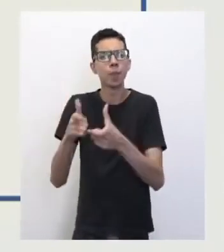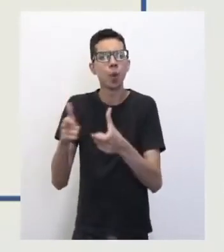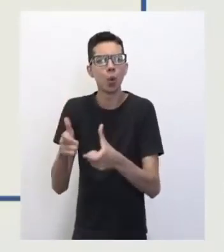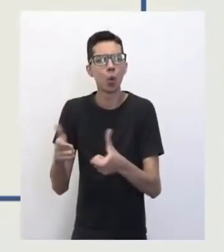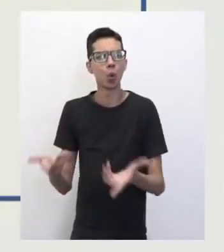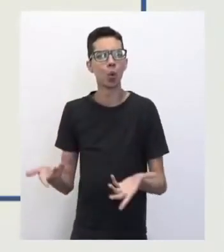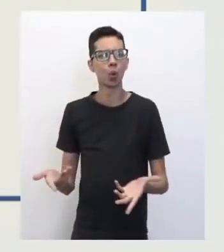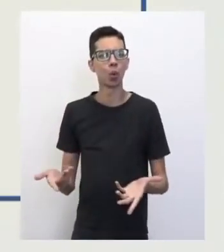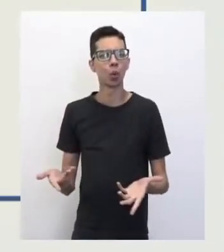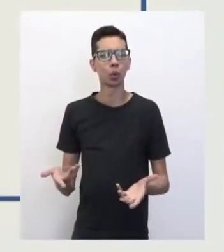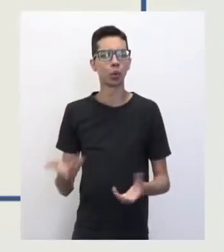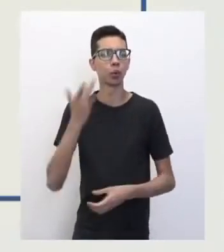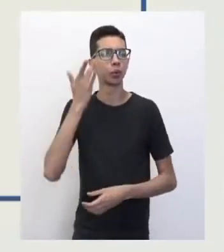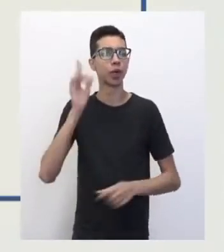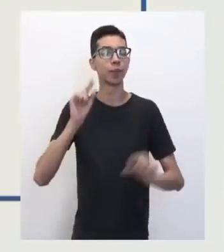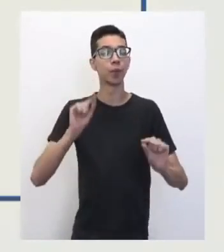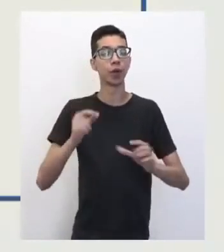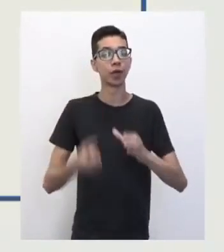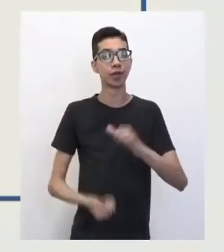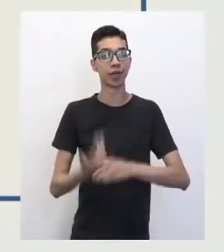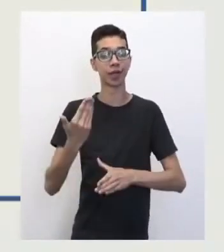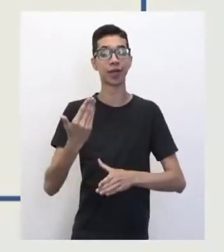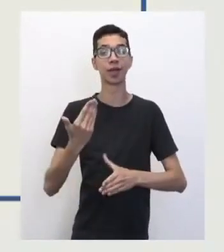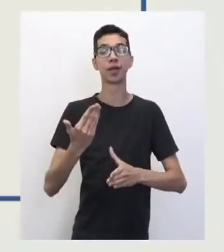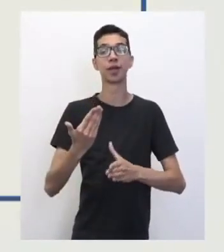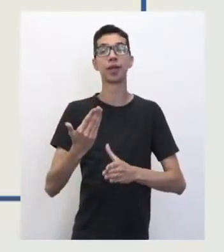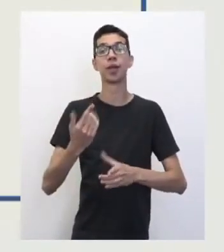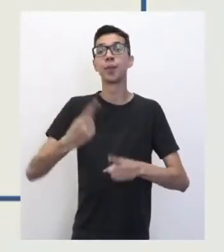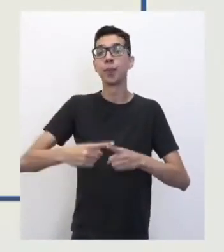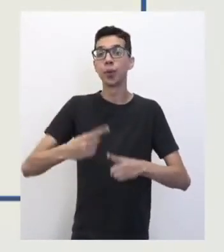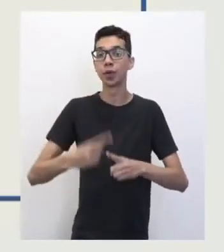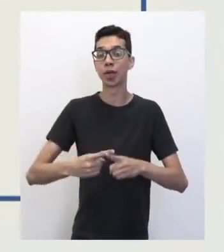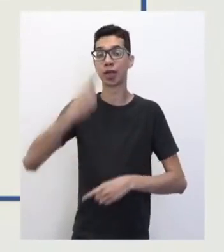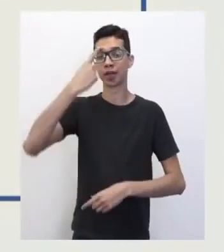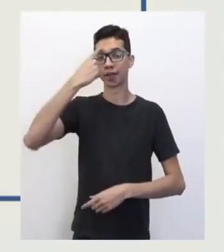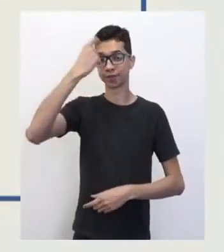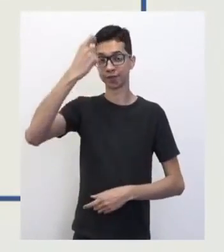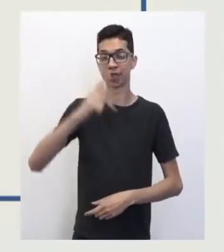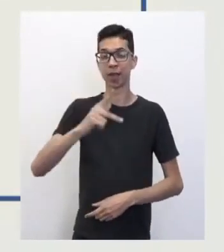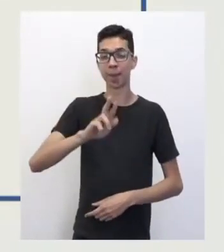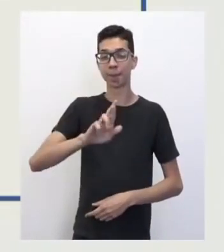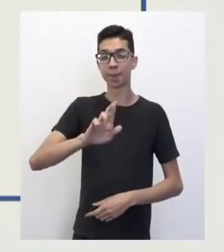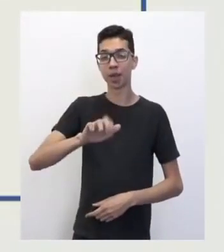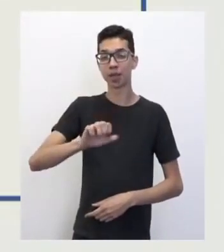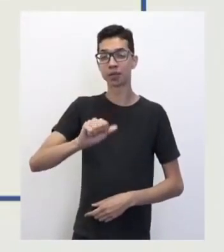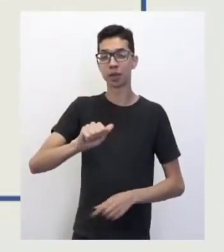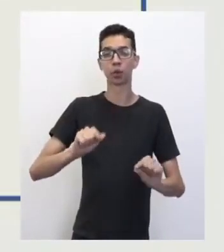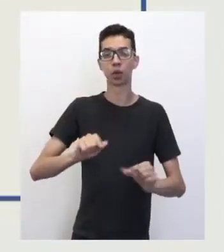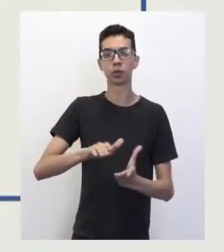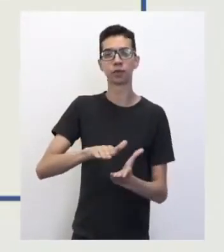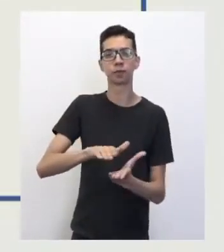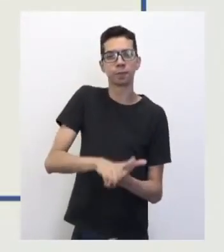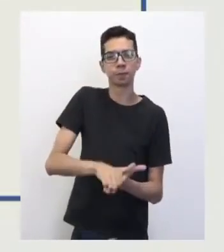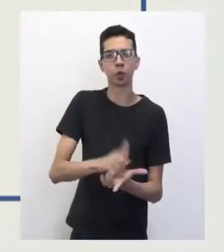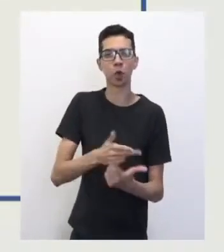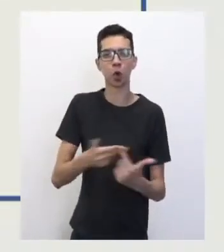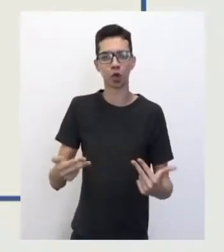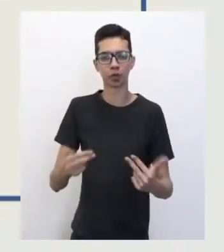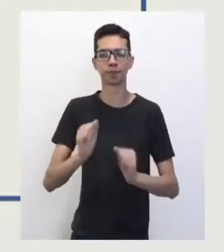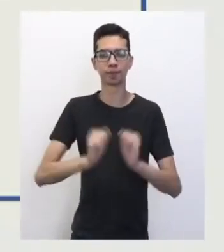da prensa em 1450. E daí, esse em